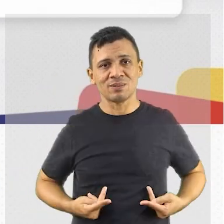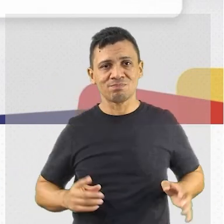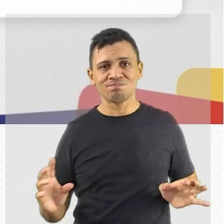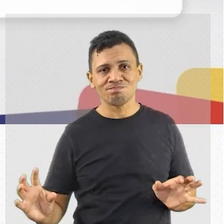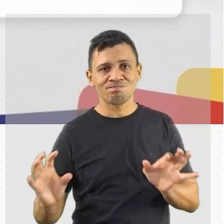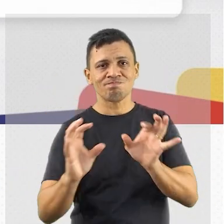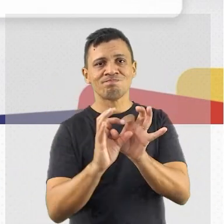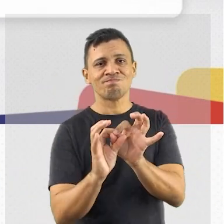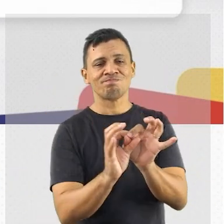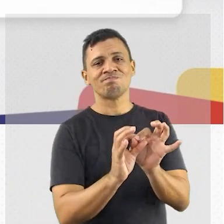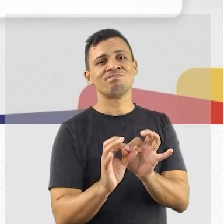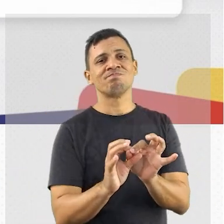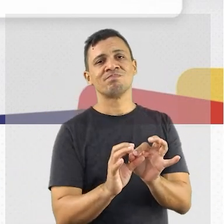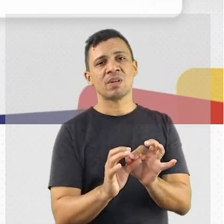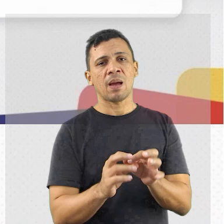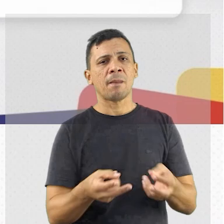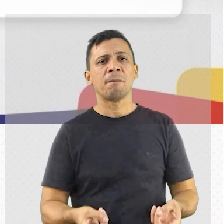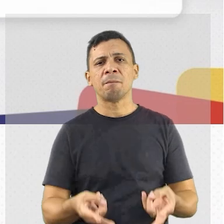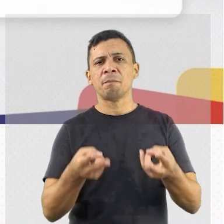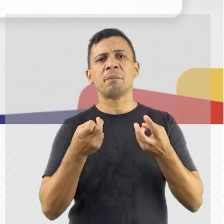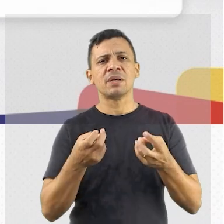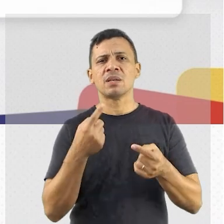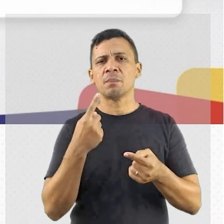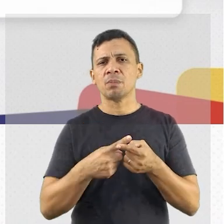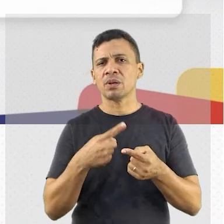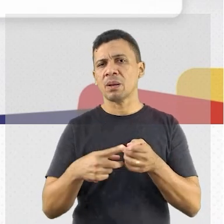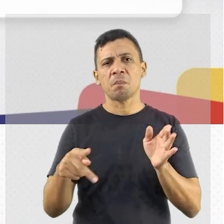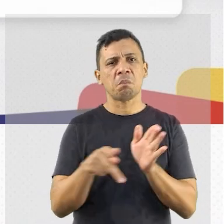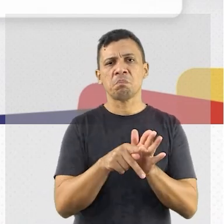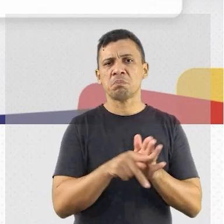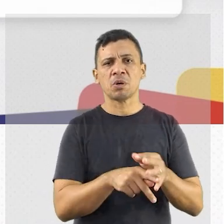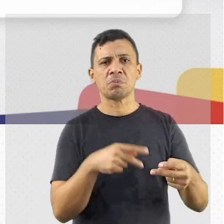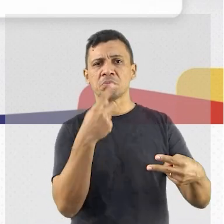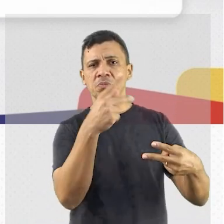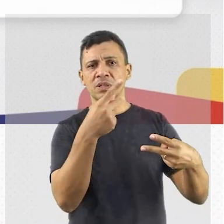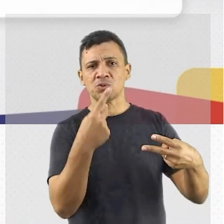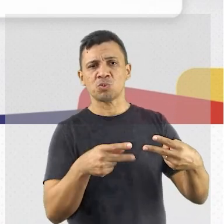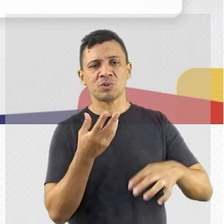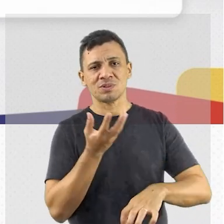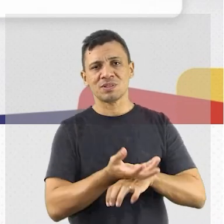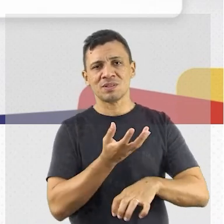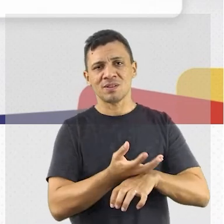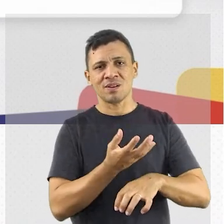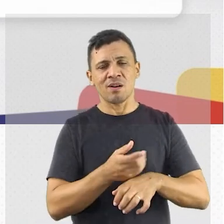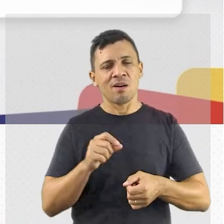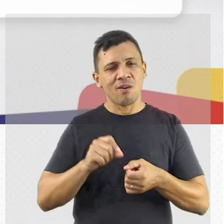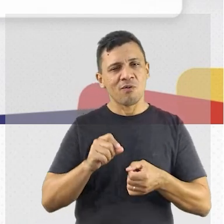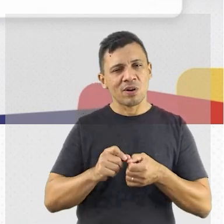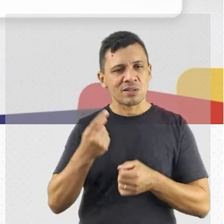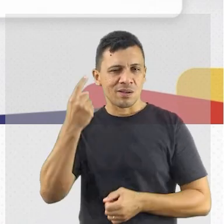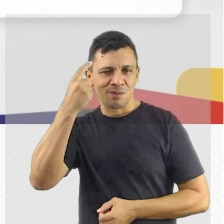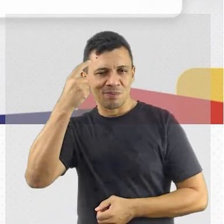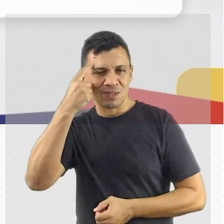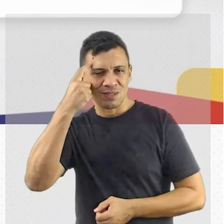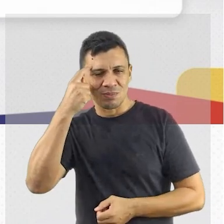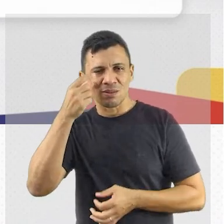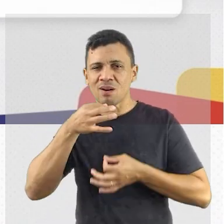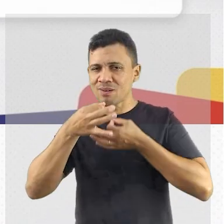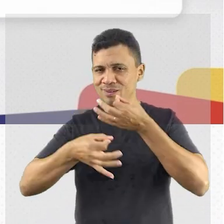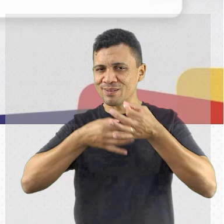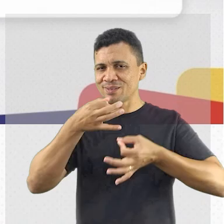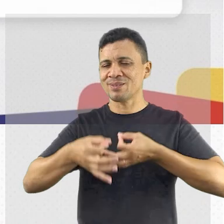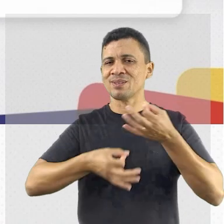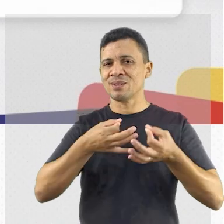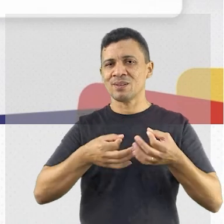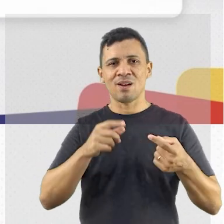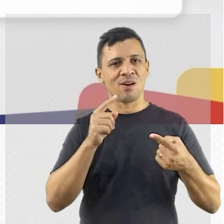perceber que essa sociologia clássica deixou o seu legado, que vai ser atualizado, né, por aquilo que ficou conhecido como sociologia